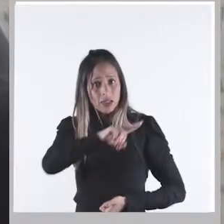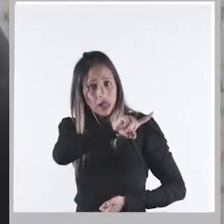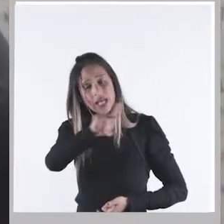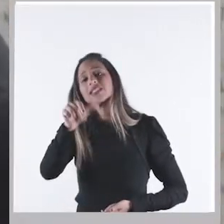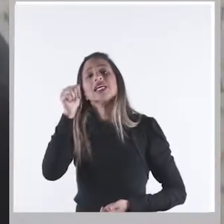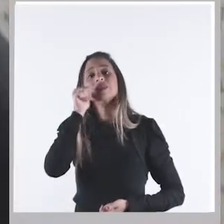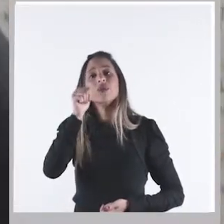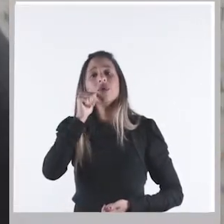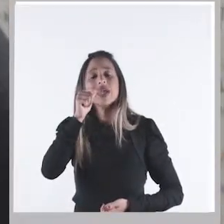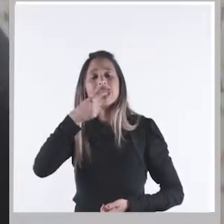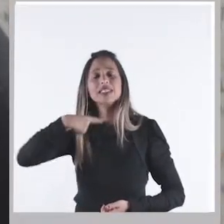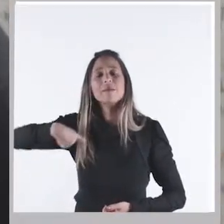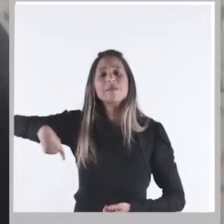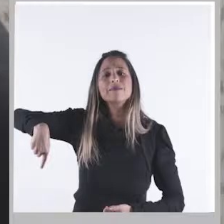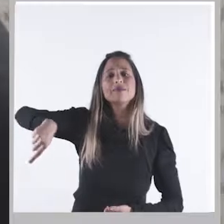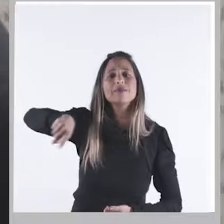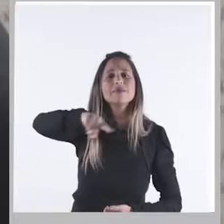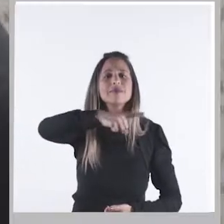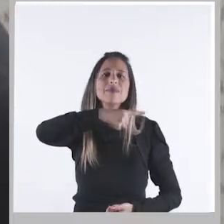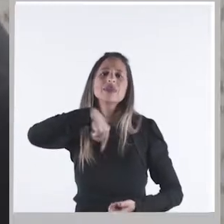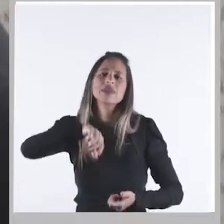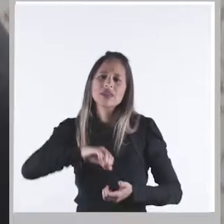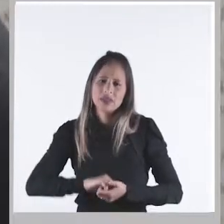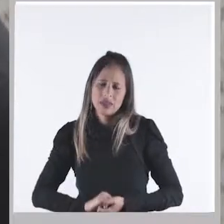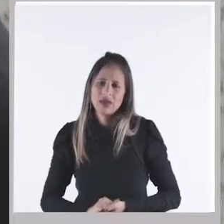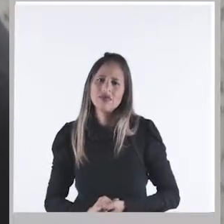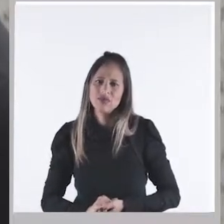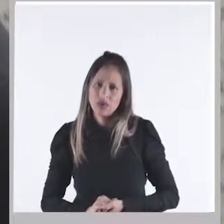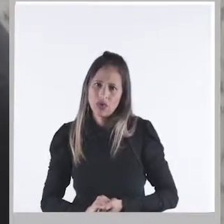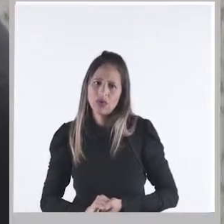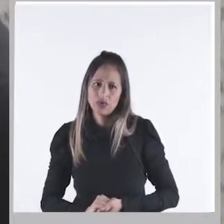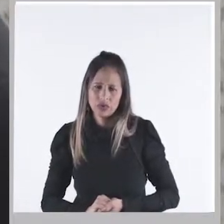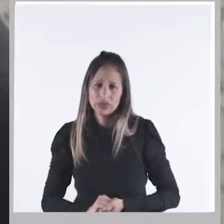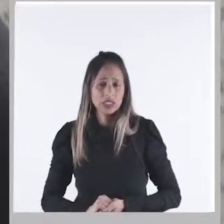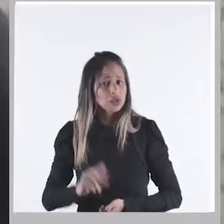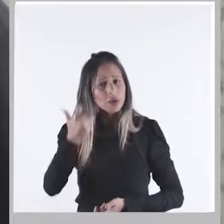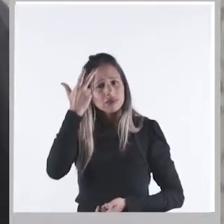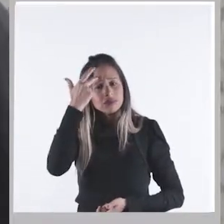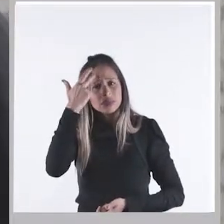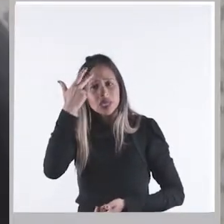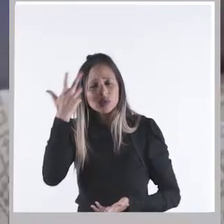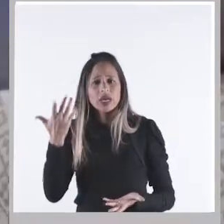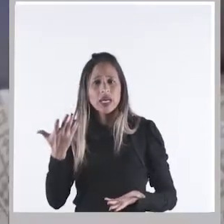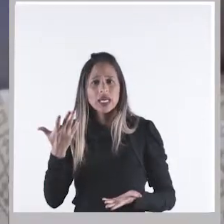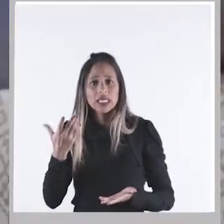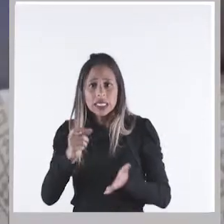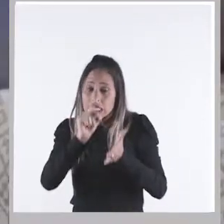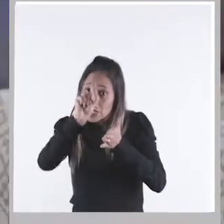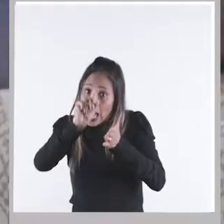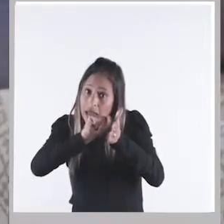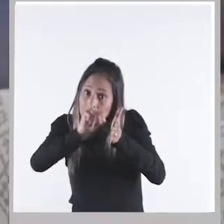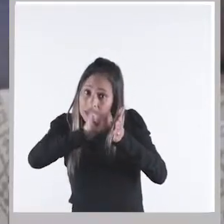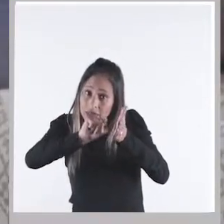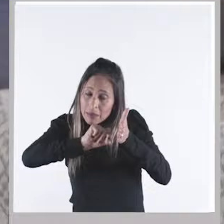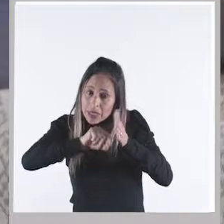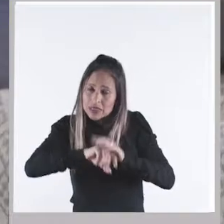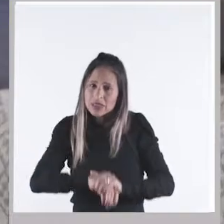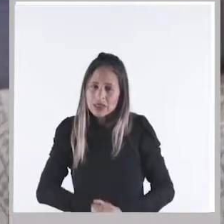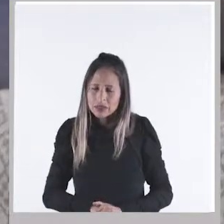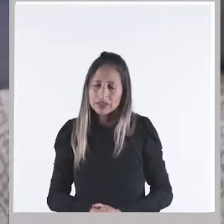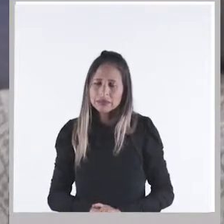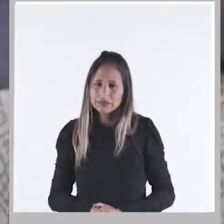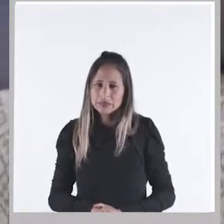sempre estiveram à minha volta, né? E de uma maneira natural isso surge na minha escrita. Eu